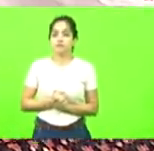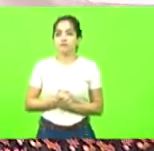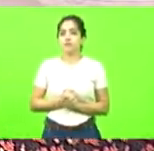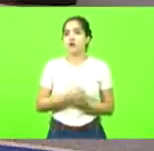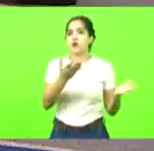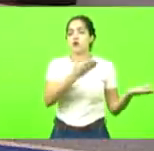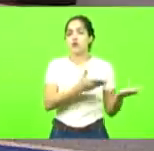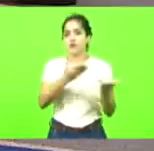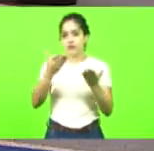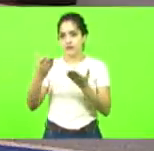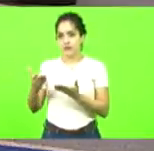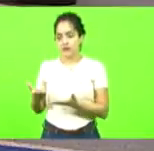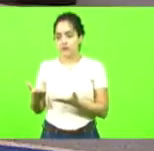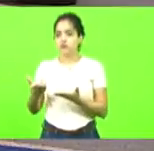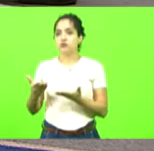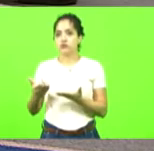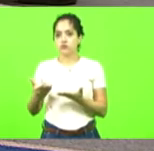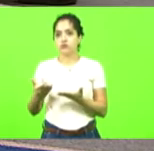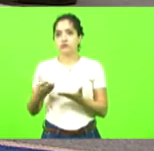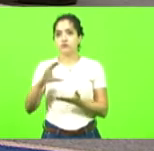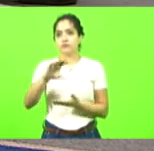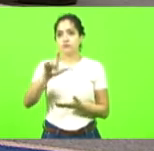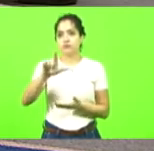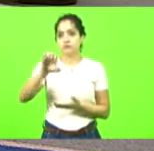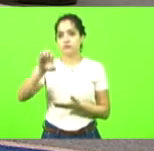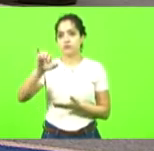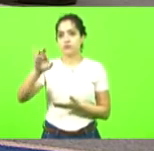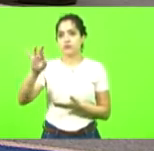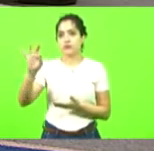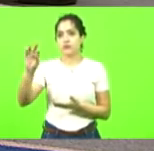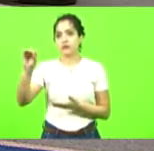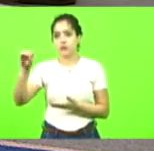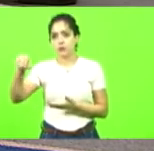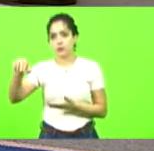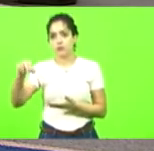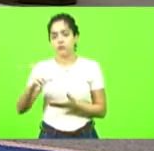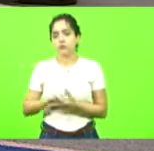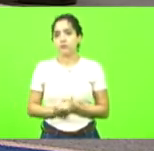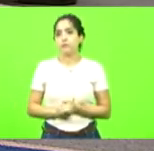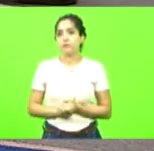Convidamos para receber a homenagem o senhor Clayton Goss.